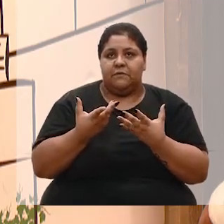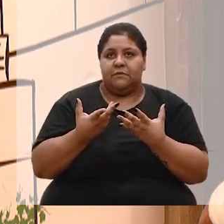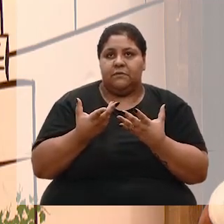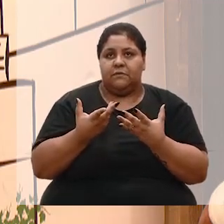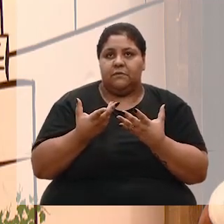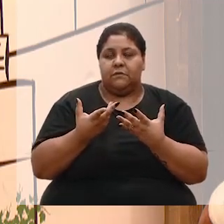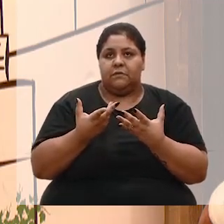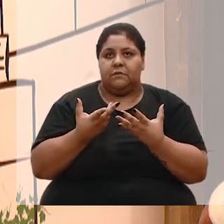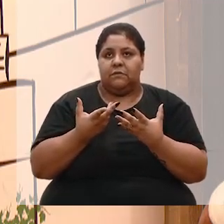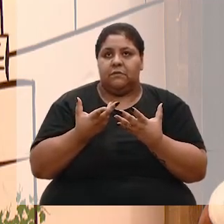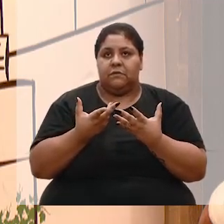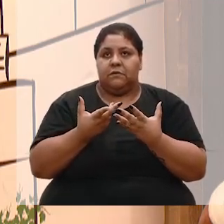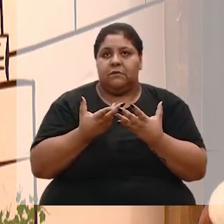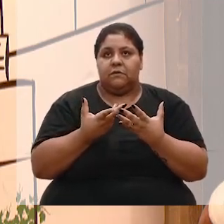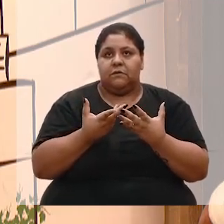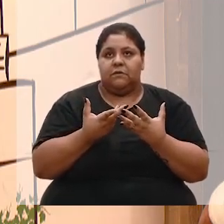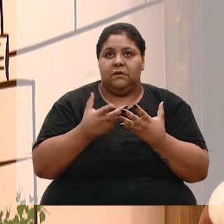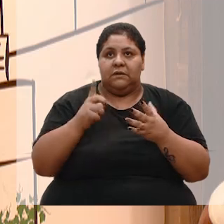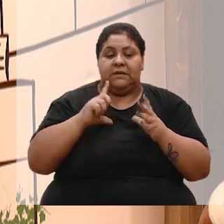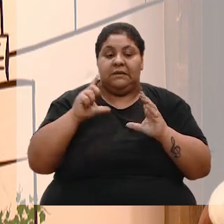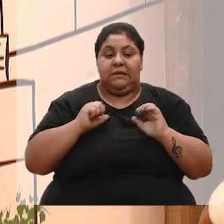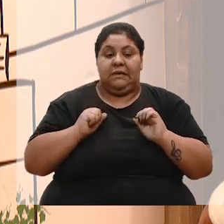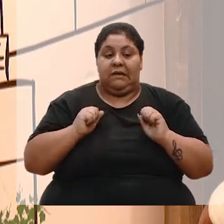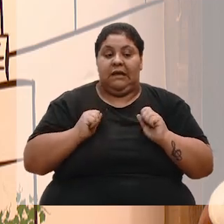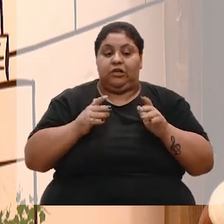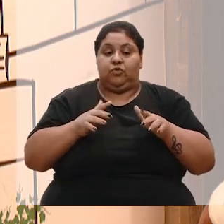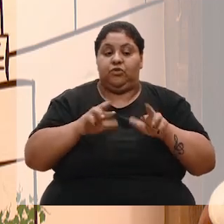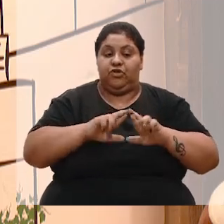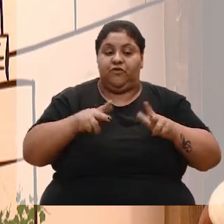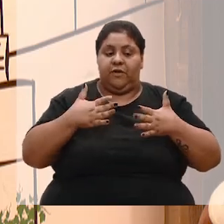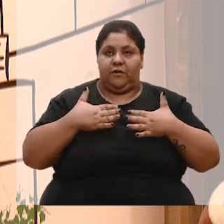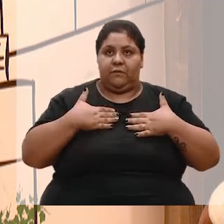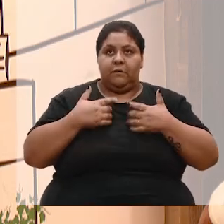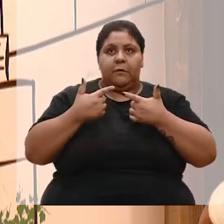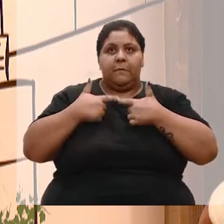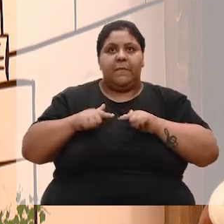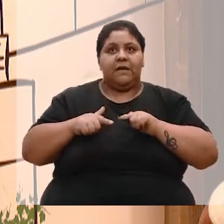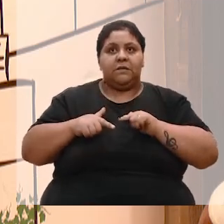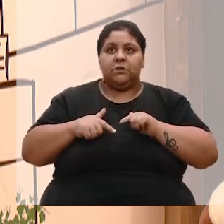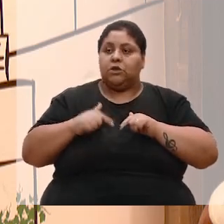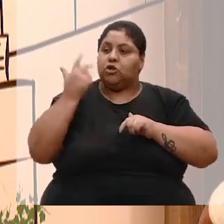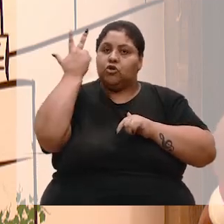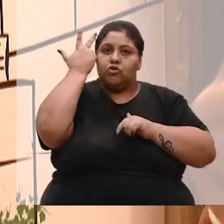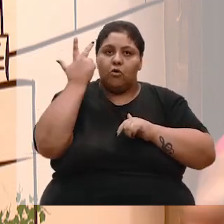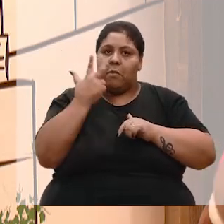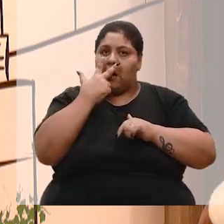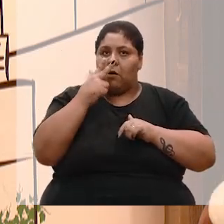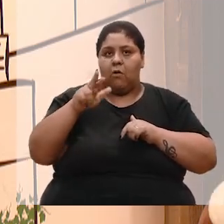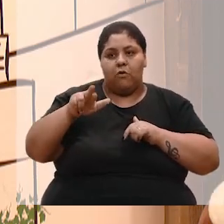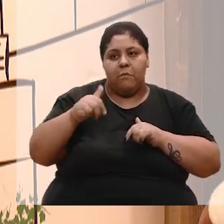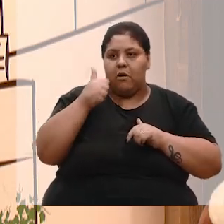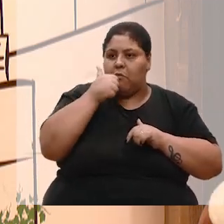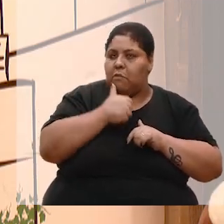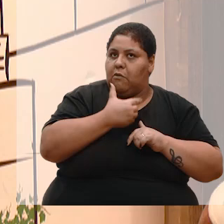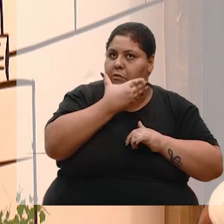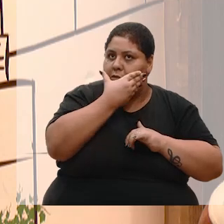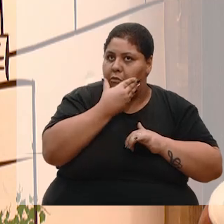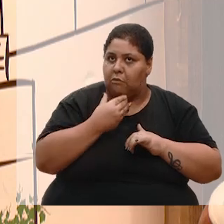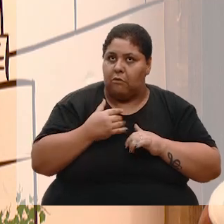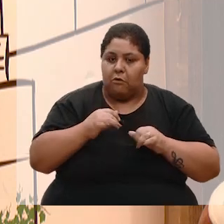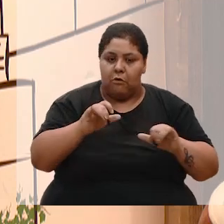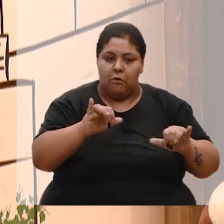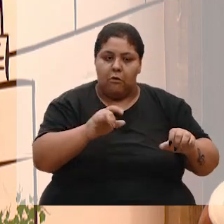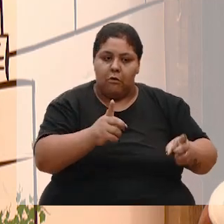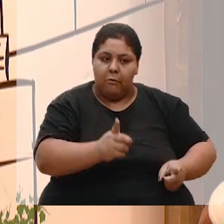me tratar diferente do outro, mas sim continuar me tratando normal, como sempre tratou meu irmão, a minha irmã, né, os meus primos.